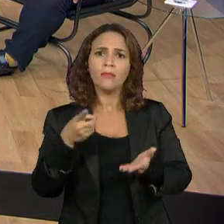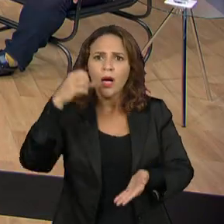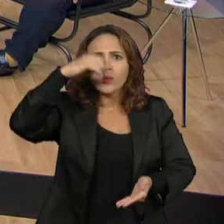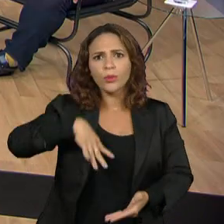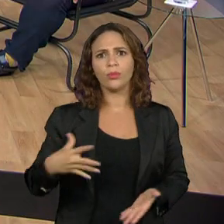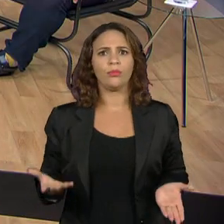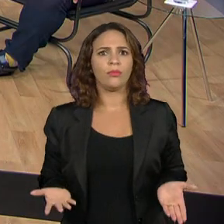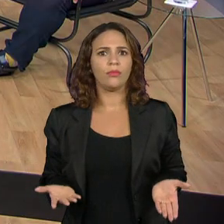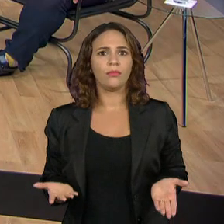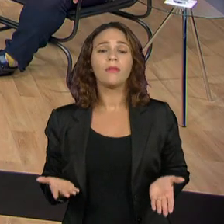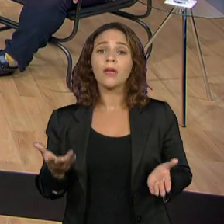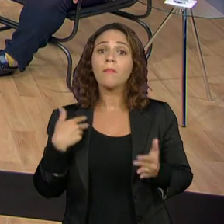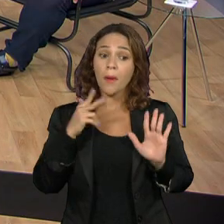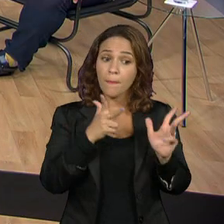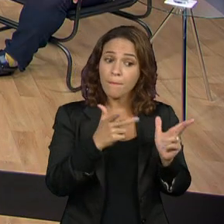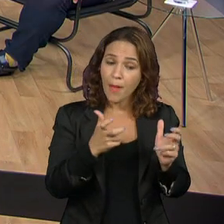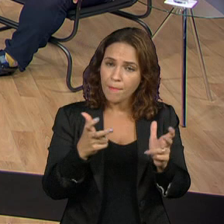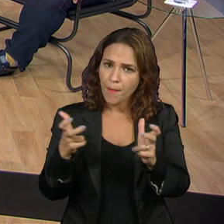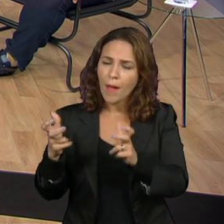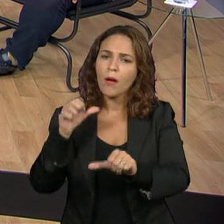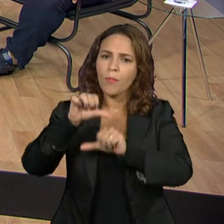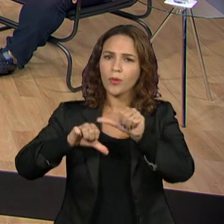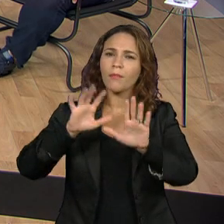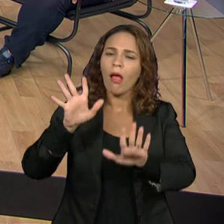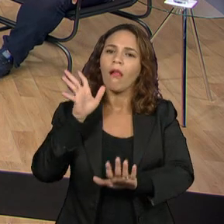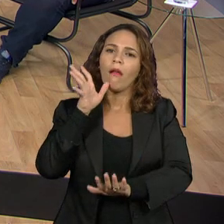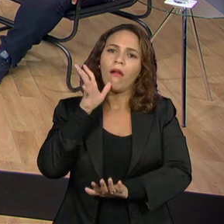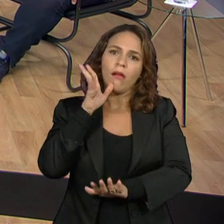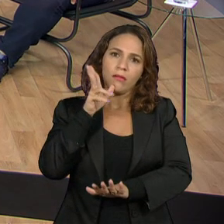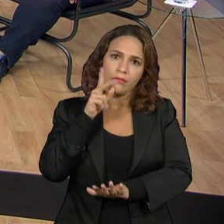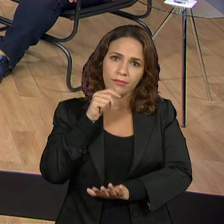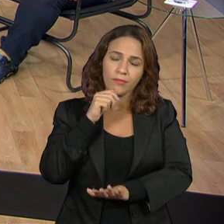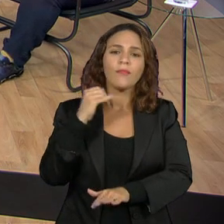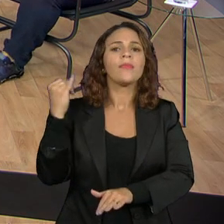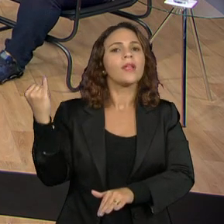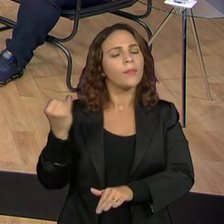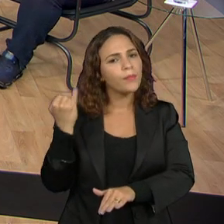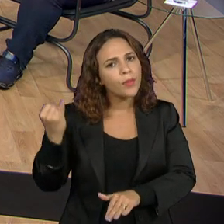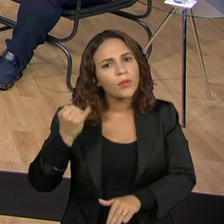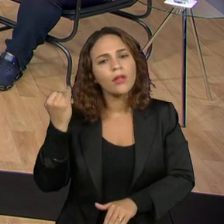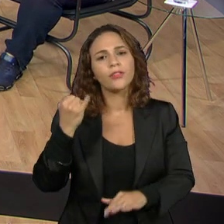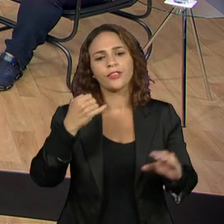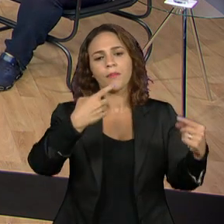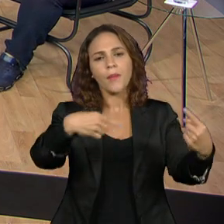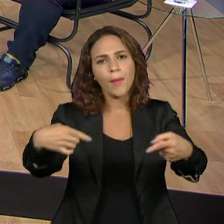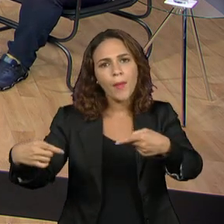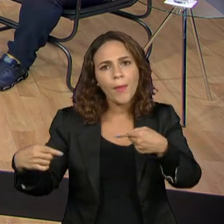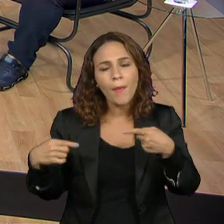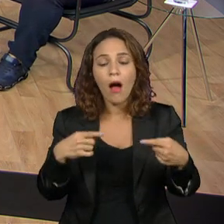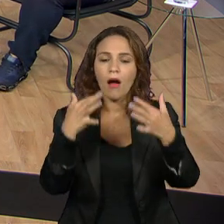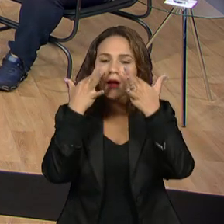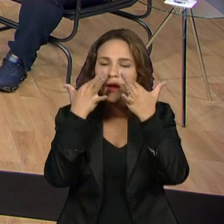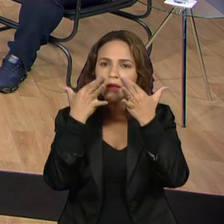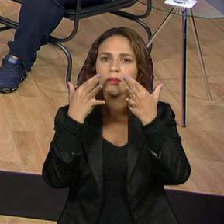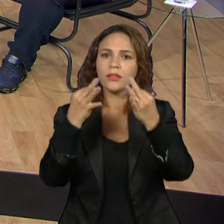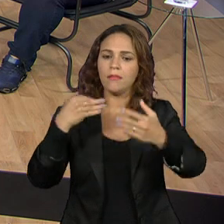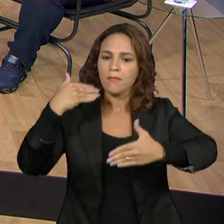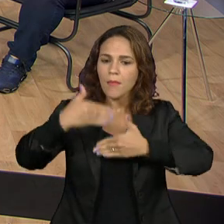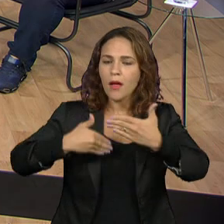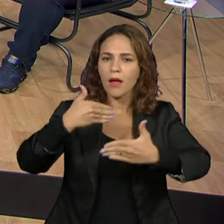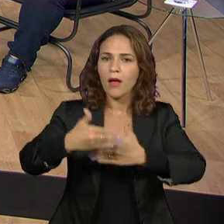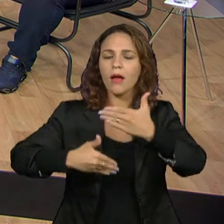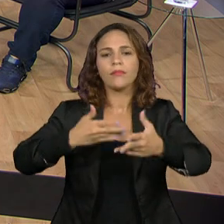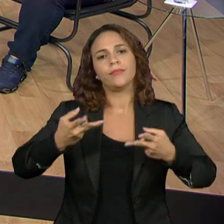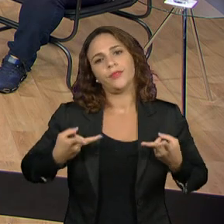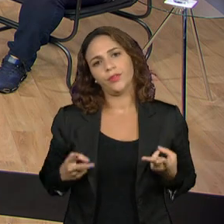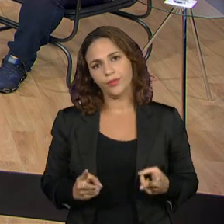Está tendo uma mudança, só que ela é lenta e é importante que se mantenha essa atenção para que essa mudança continue